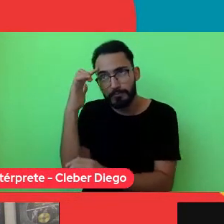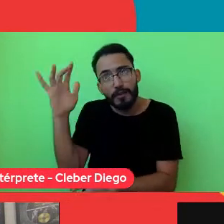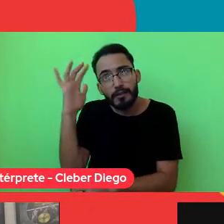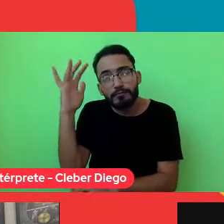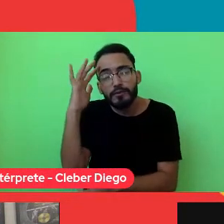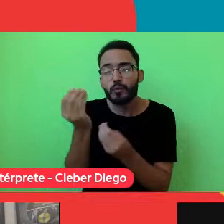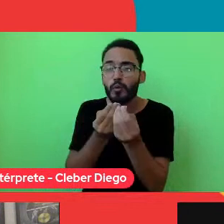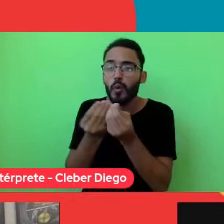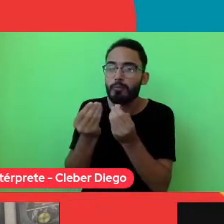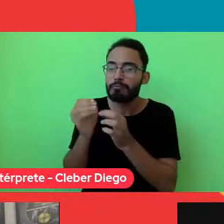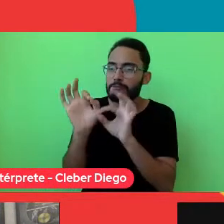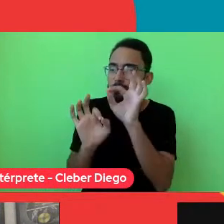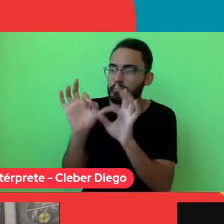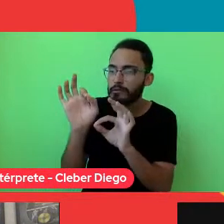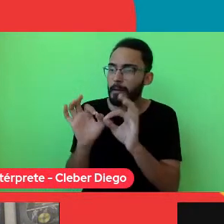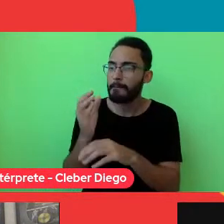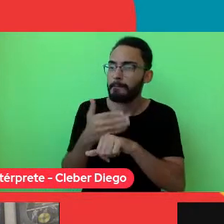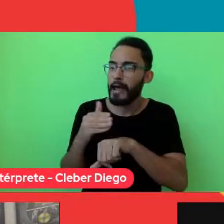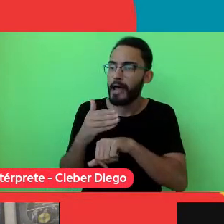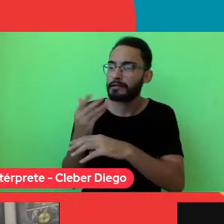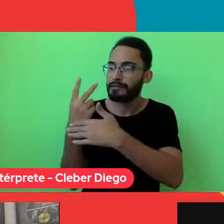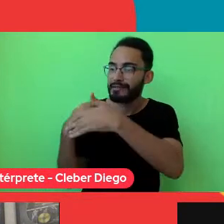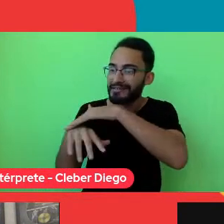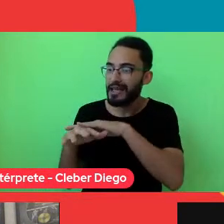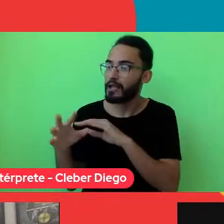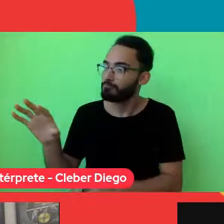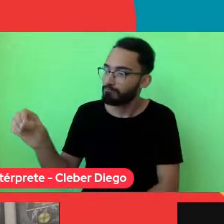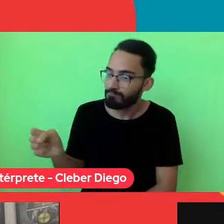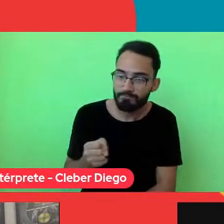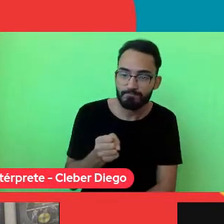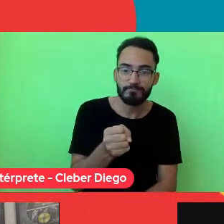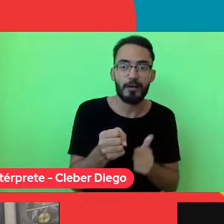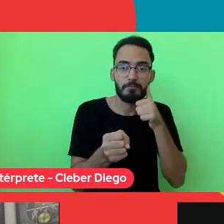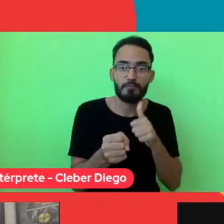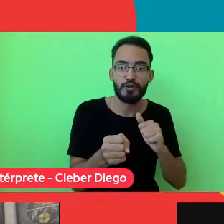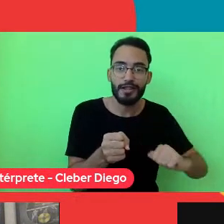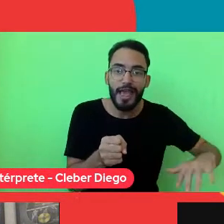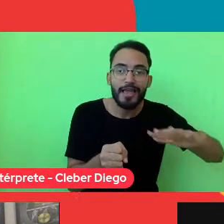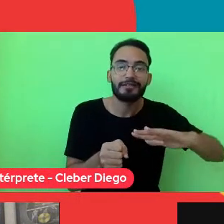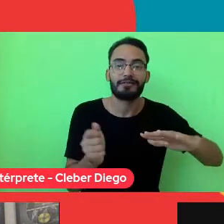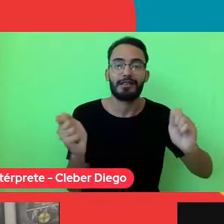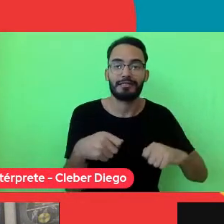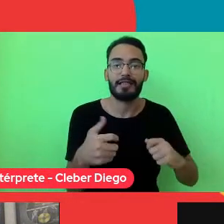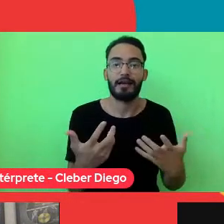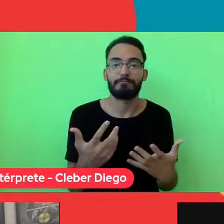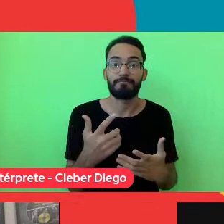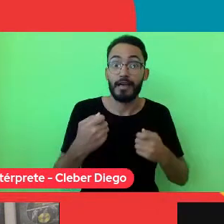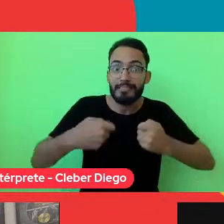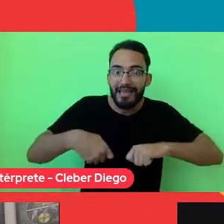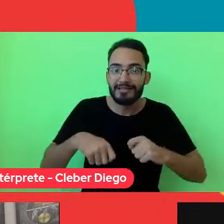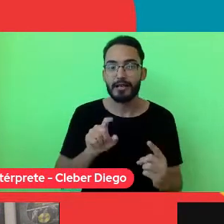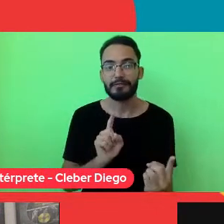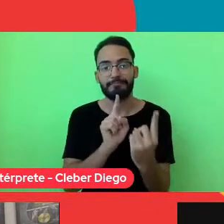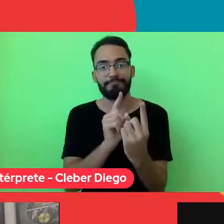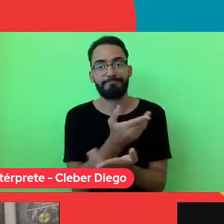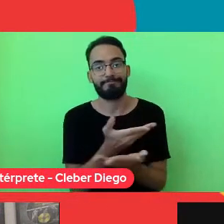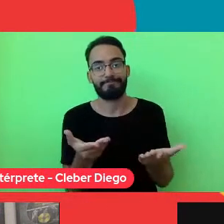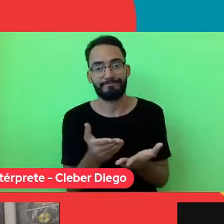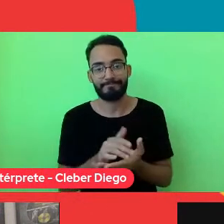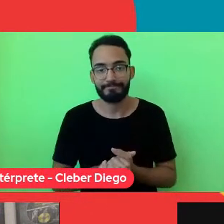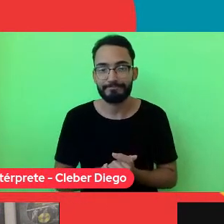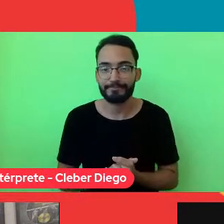desenvolvimento das práticas de design, então, incluindo esse público e também pensando nas necessidades específicas dele.